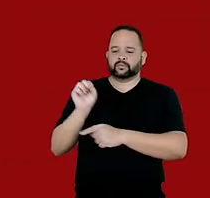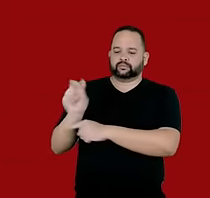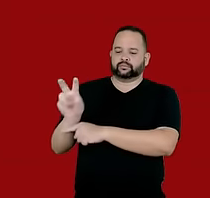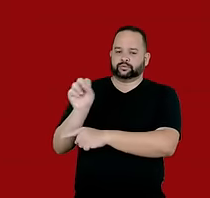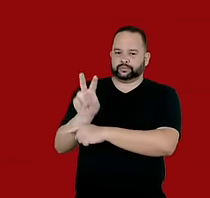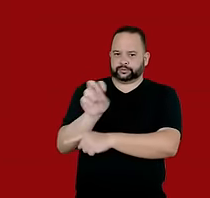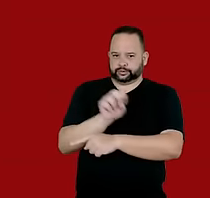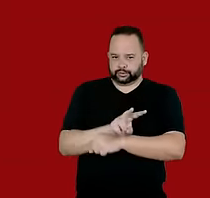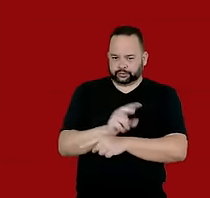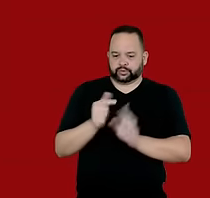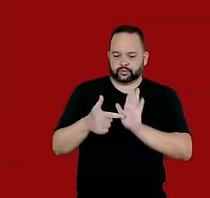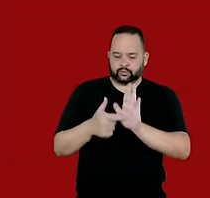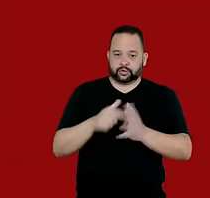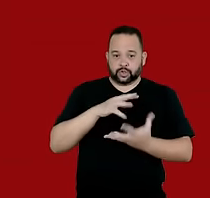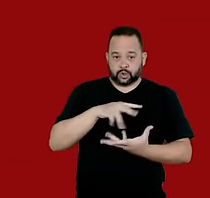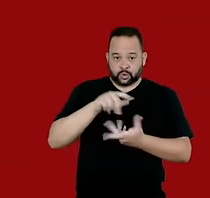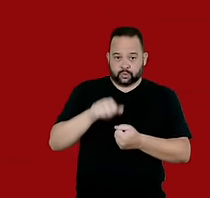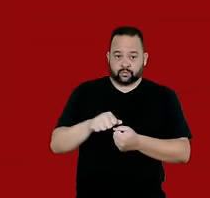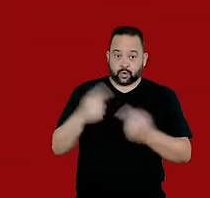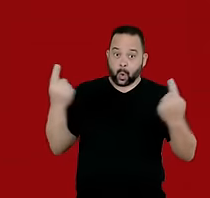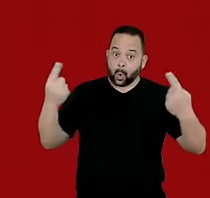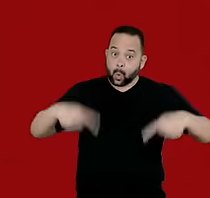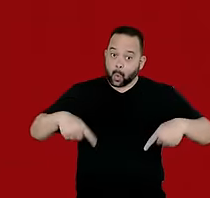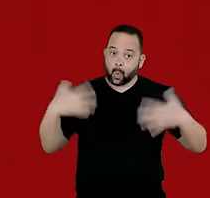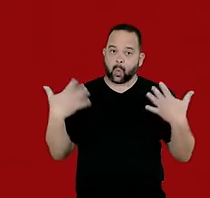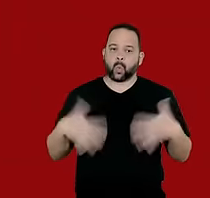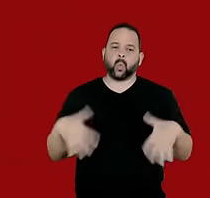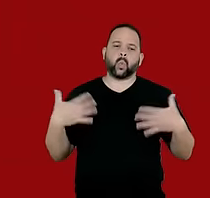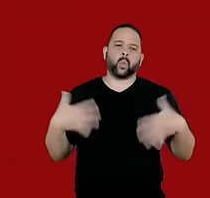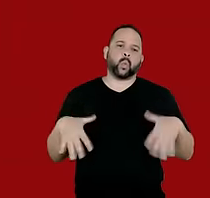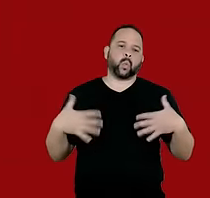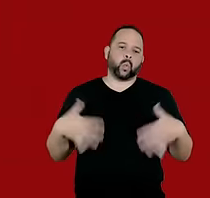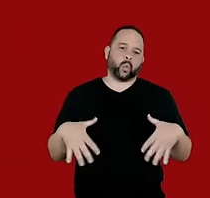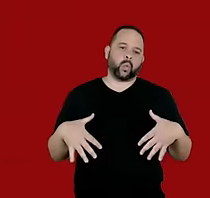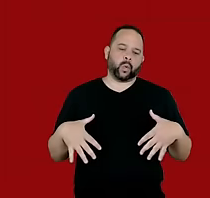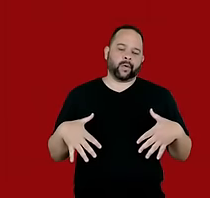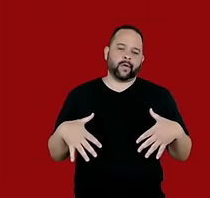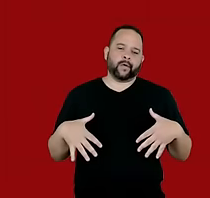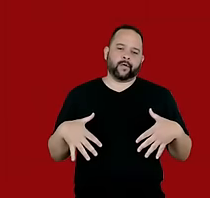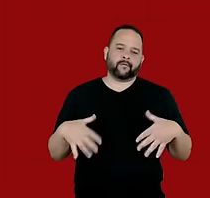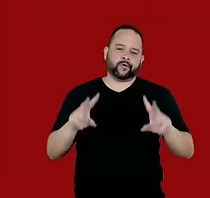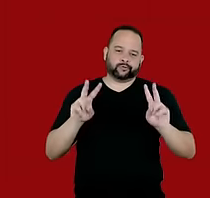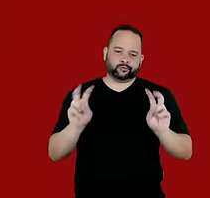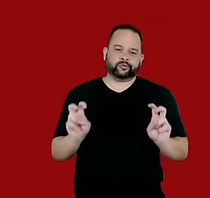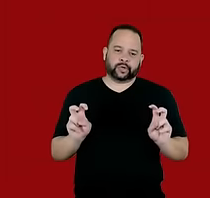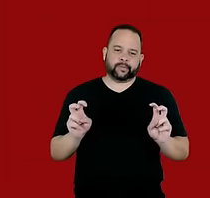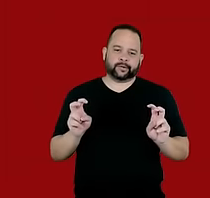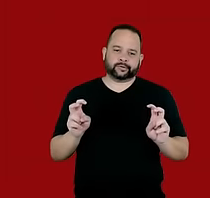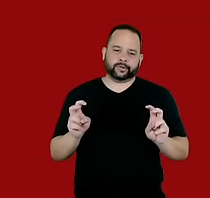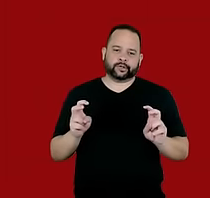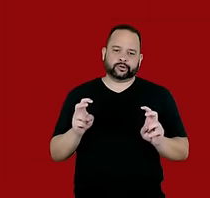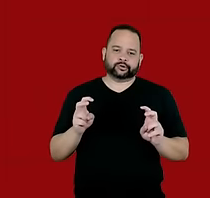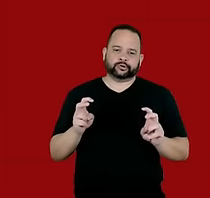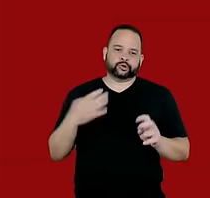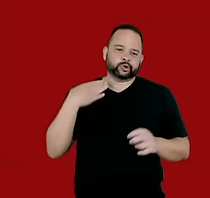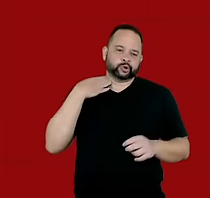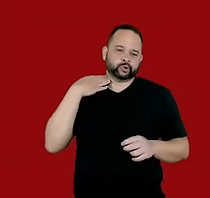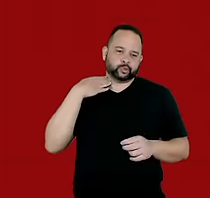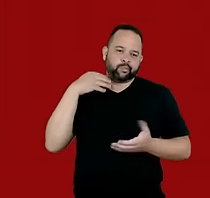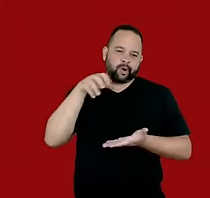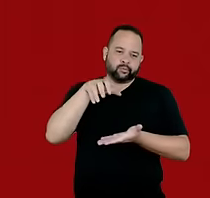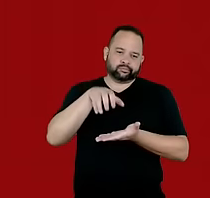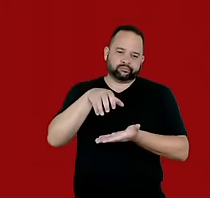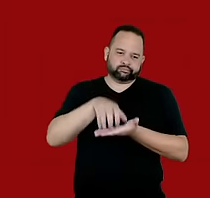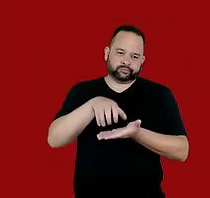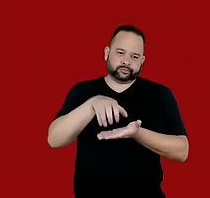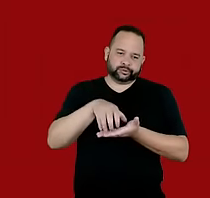Desafio grande porque as pessoas Isso foi um um tema que os bancos centrais eh discutiram com bastante frequência uma dificuldade bastante